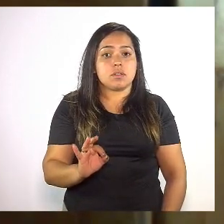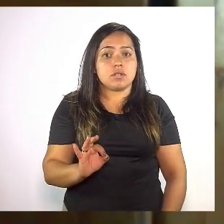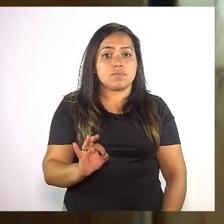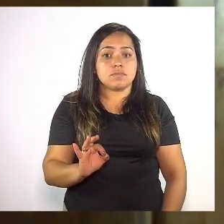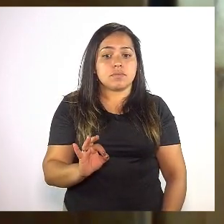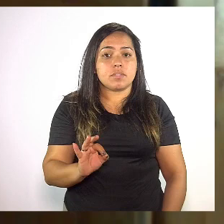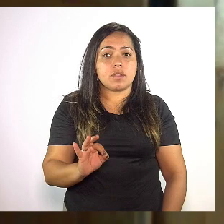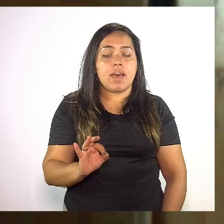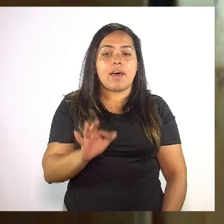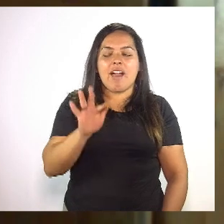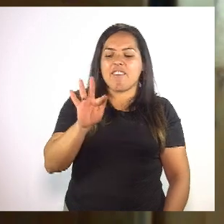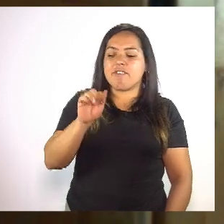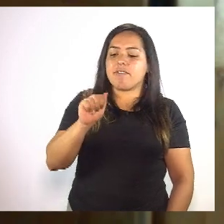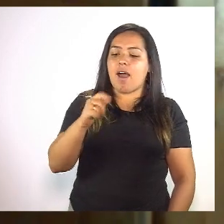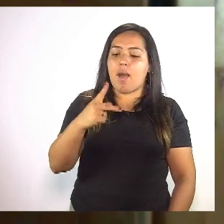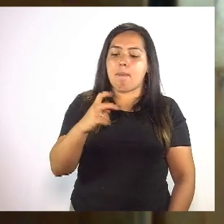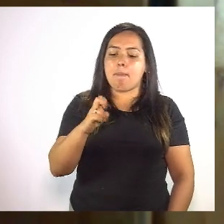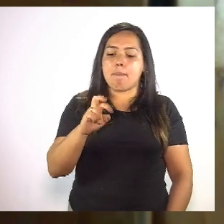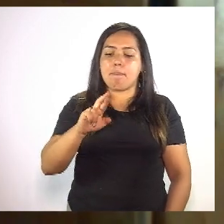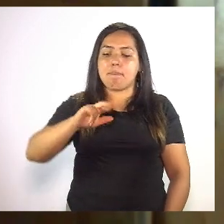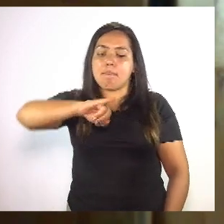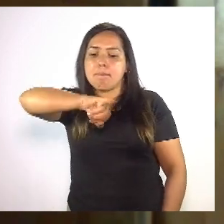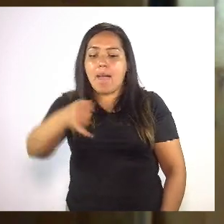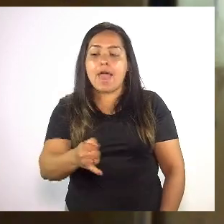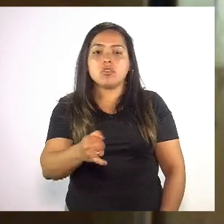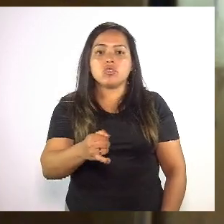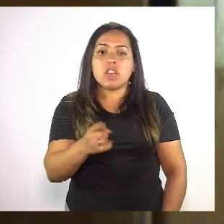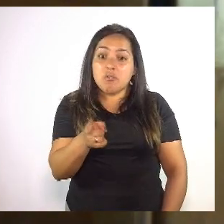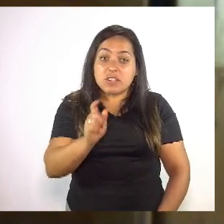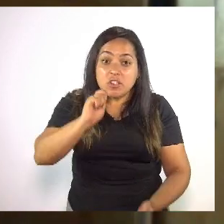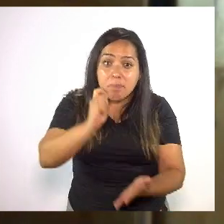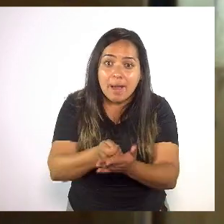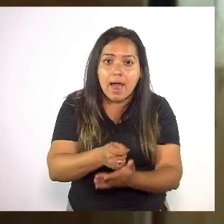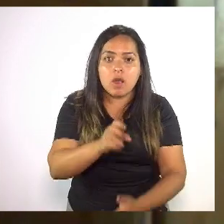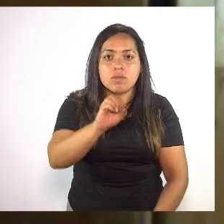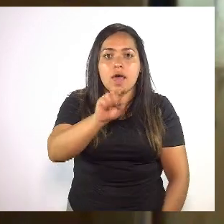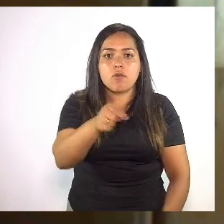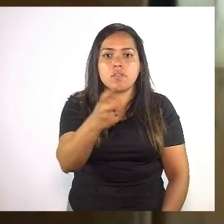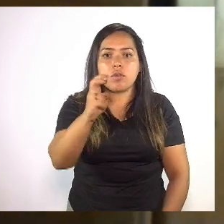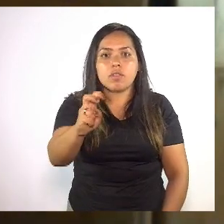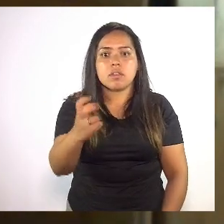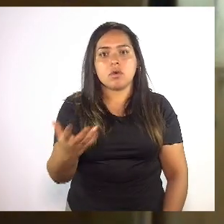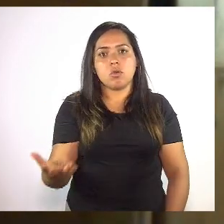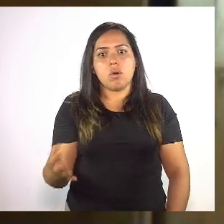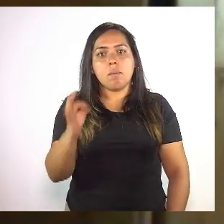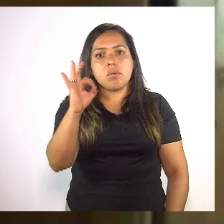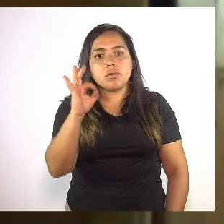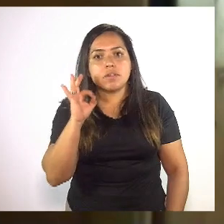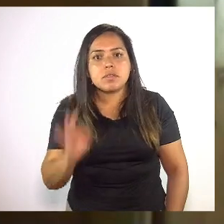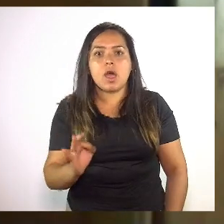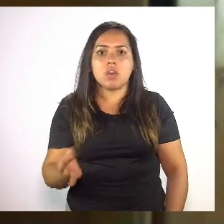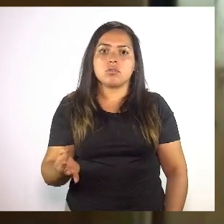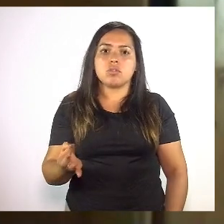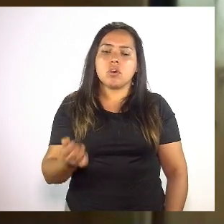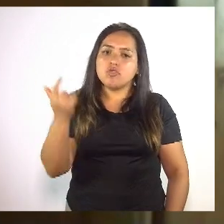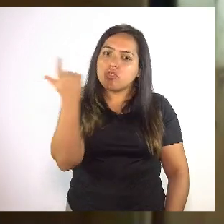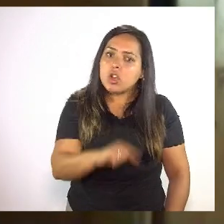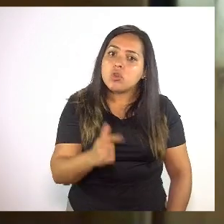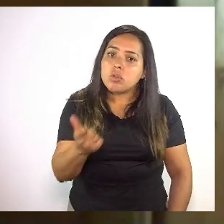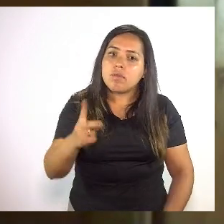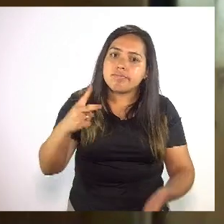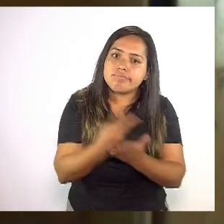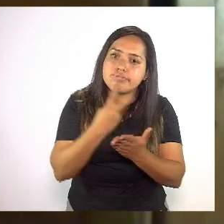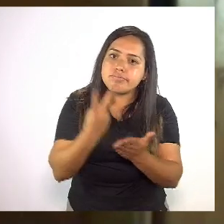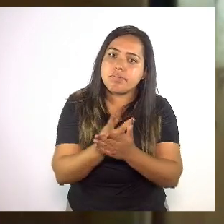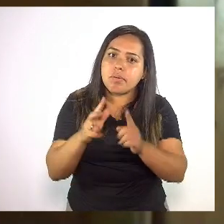na FAPERJ. E só foi aplicado 1,05. Essa história do DR, do DRE, de vinculação dos